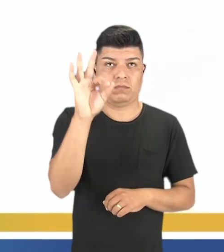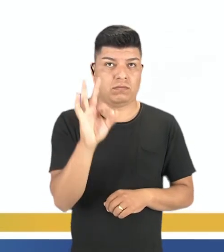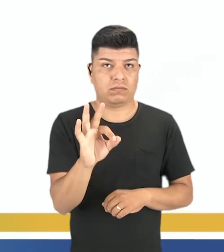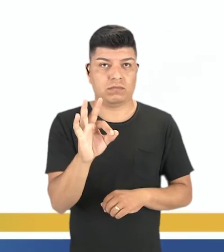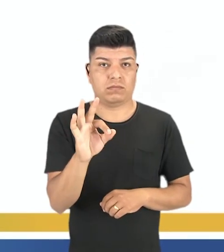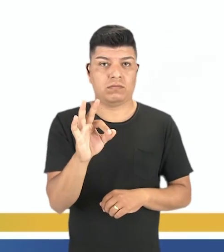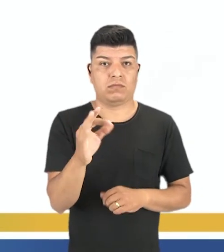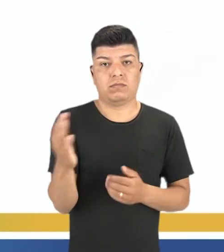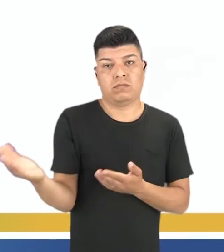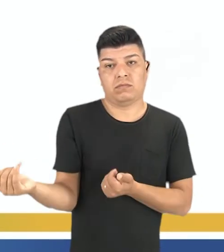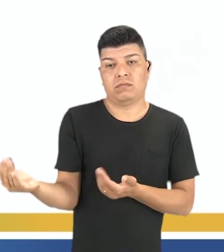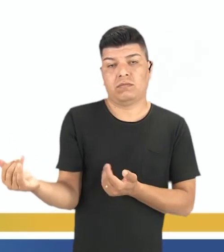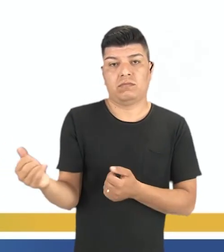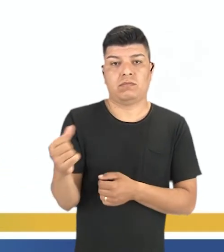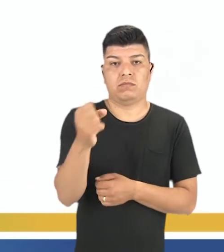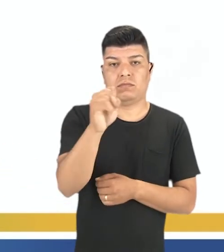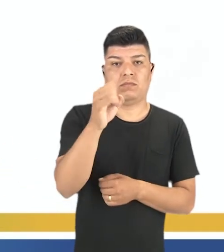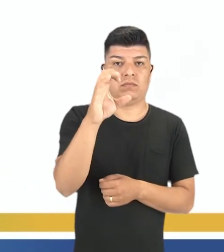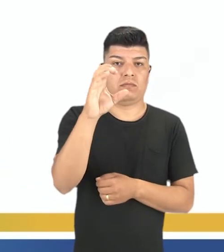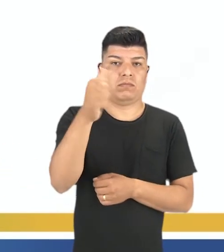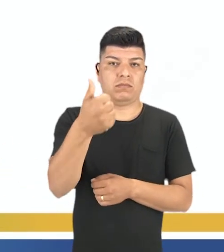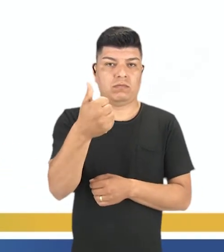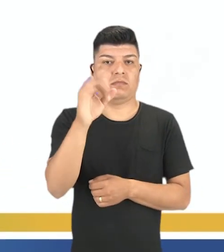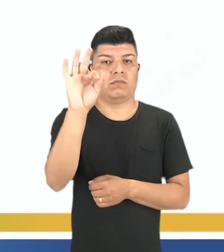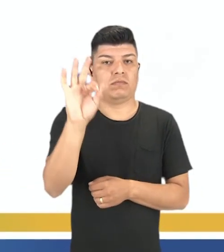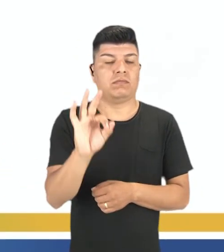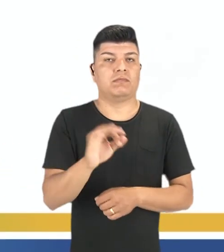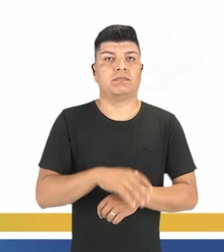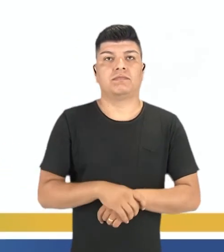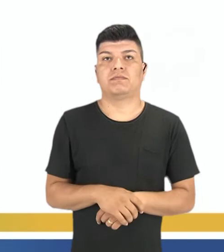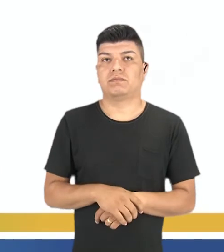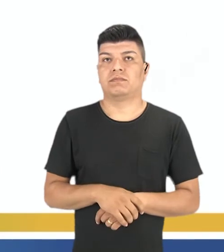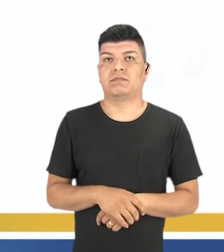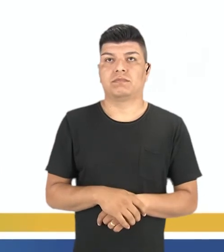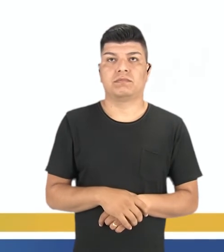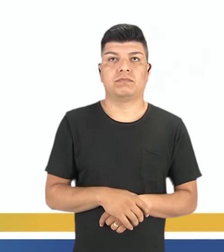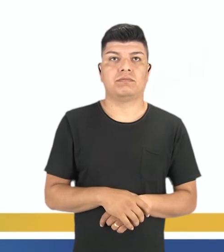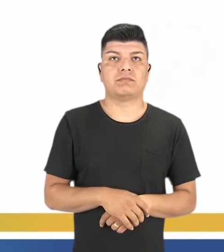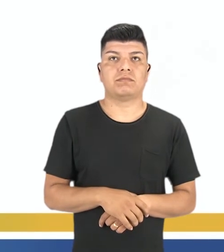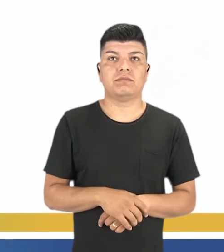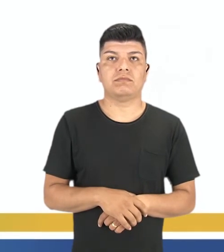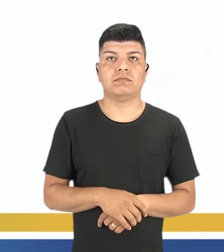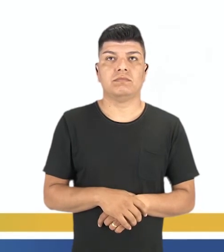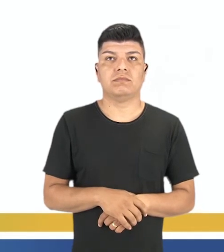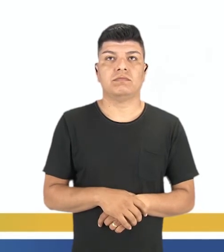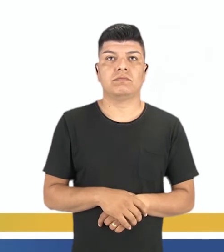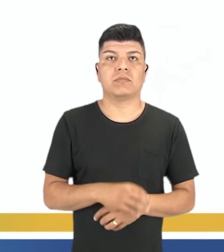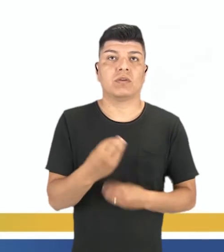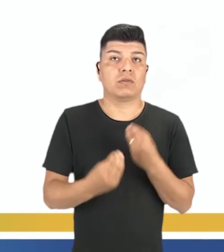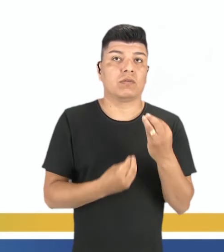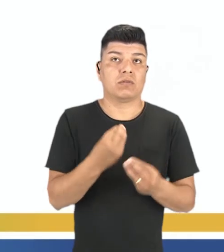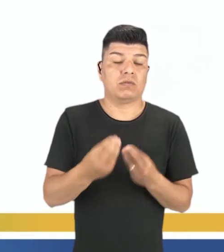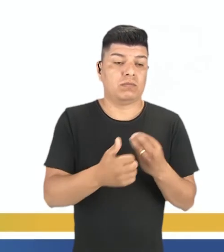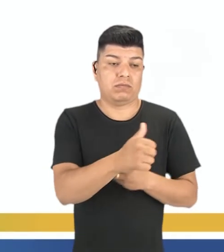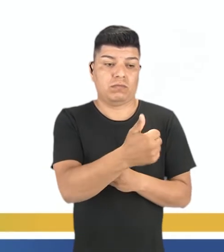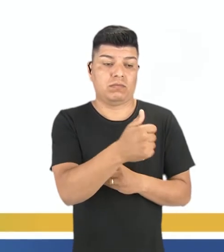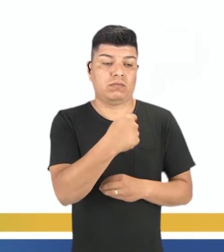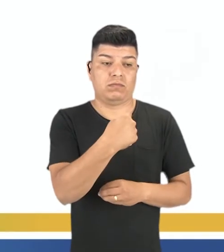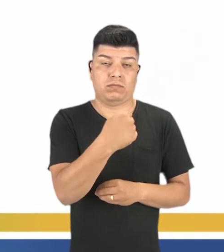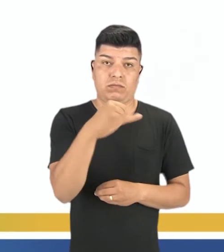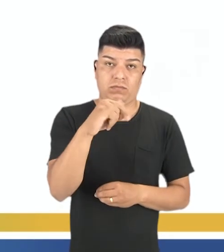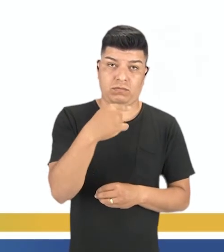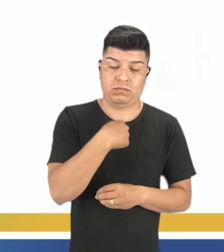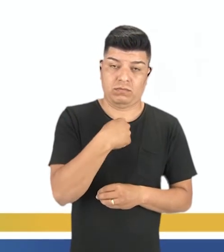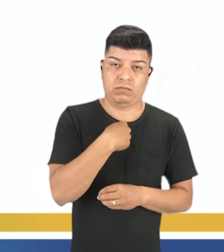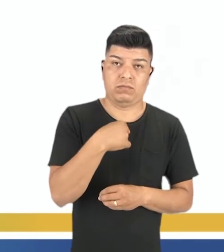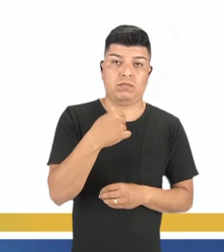Já nos mais jovens, esse índice é de 81%. Tá? Como eu posso avaliar se eu sou sedentário? Existe